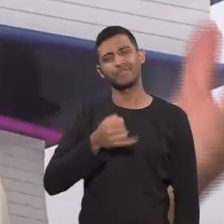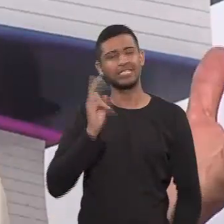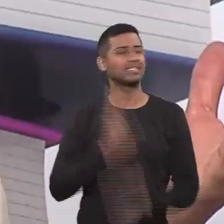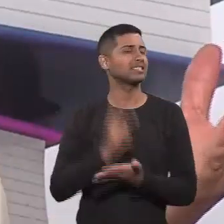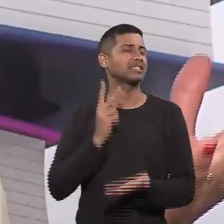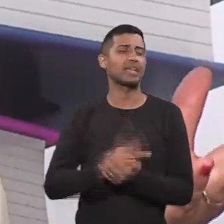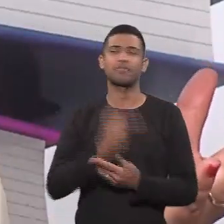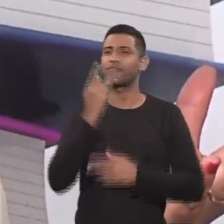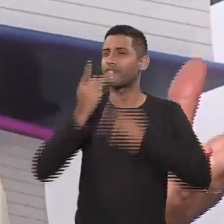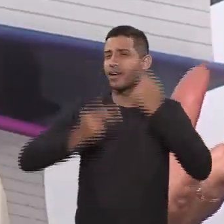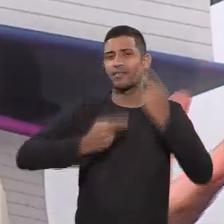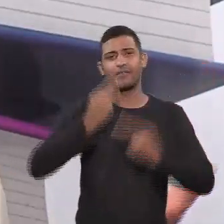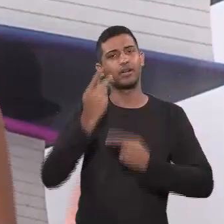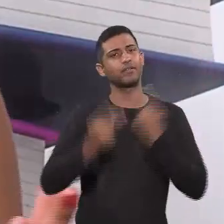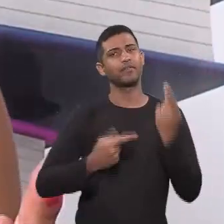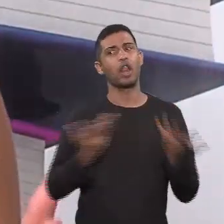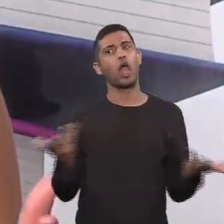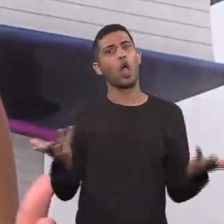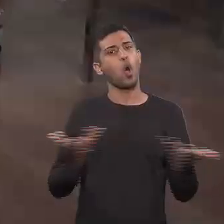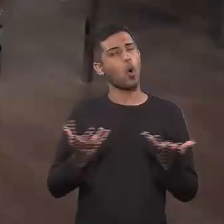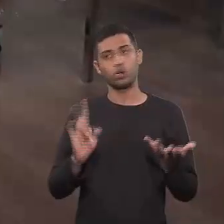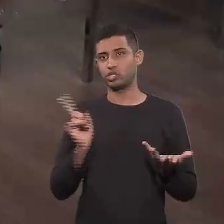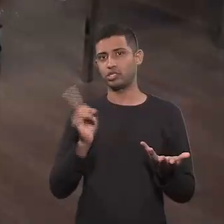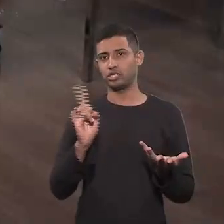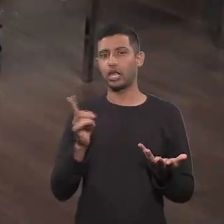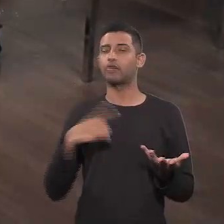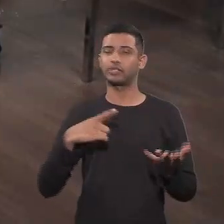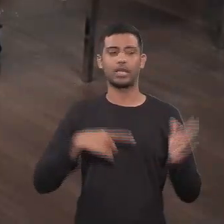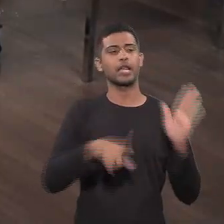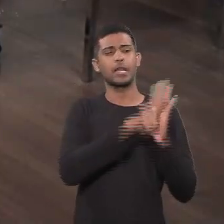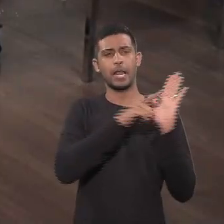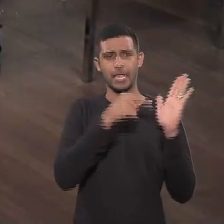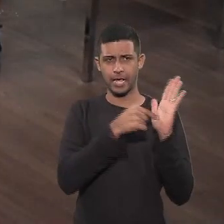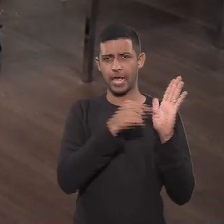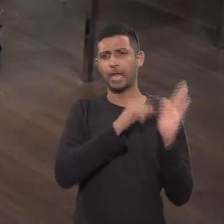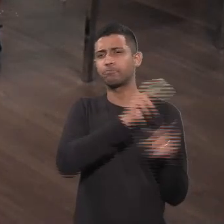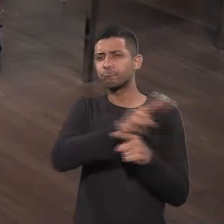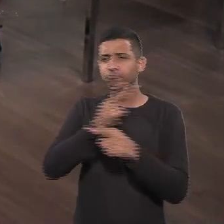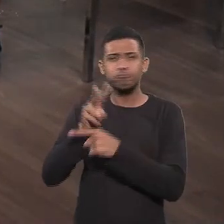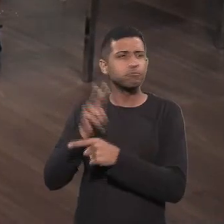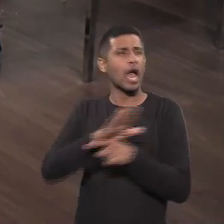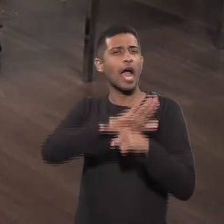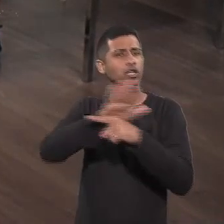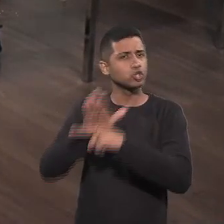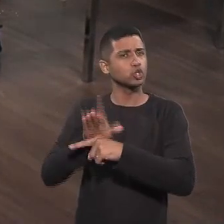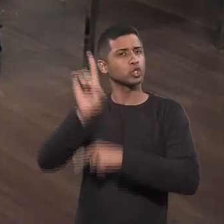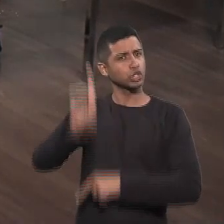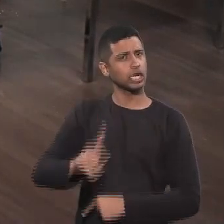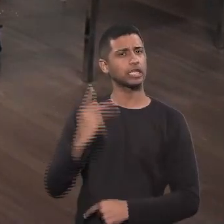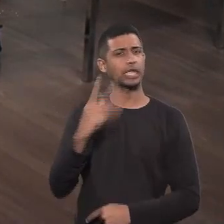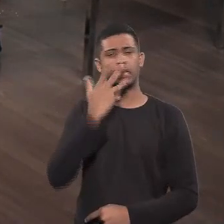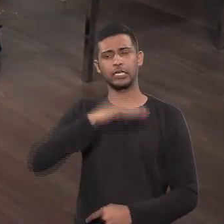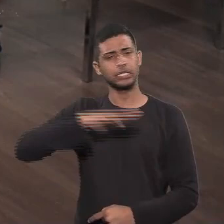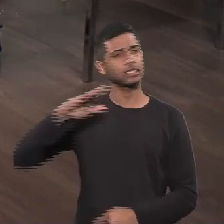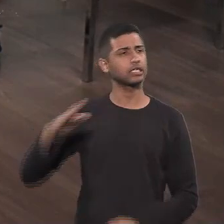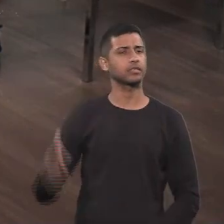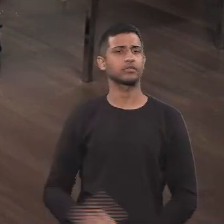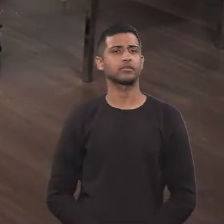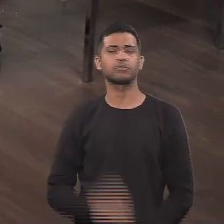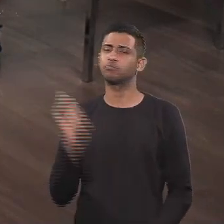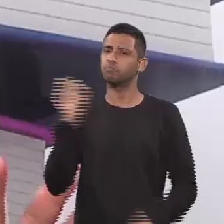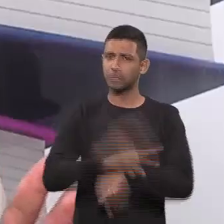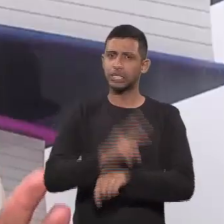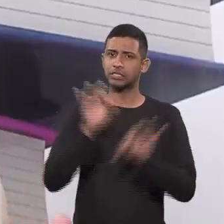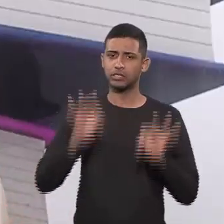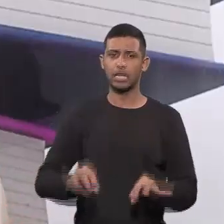gente ouve muito. Claro, hoje em dia não, porque existem as leis que protegem a criança nessa entrada à escola.